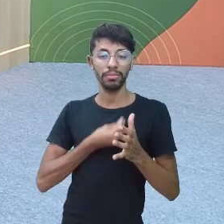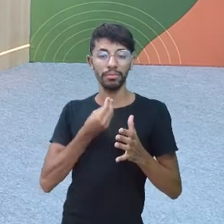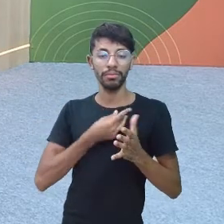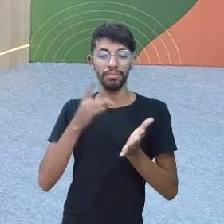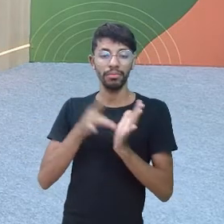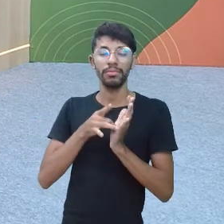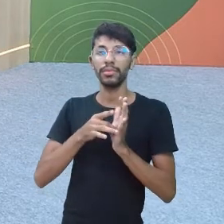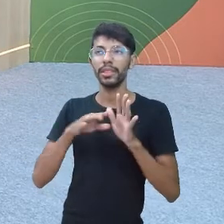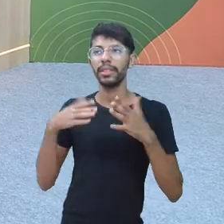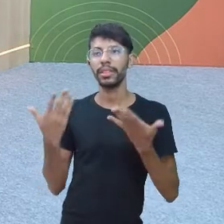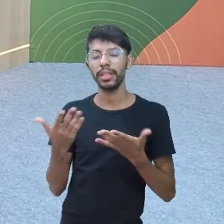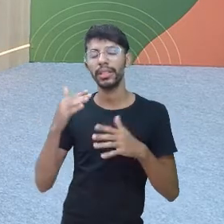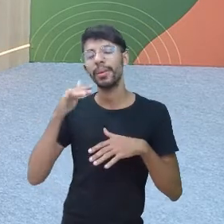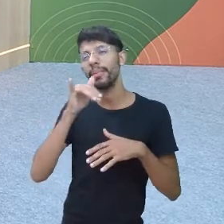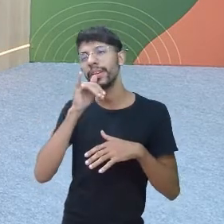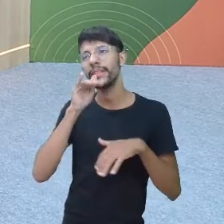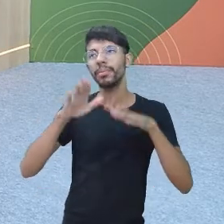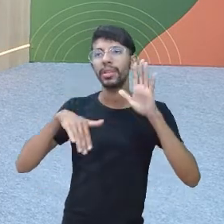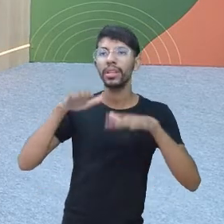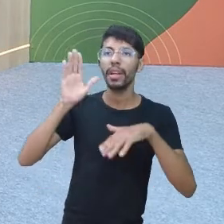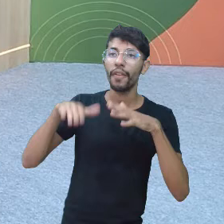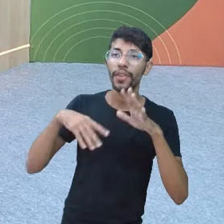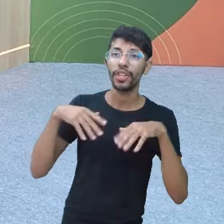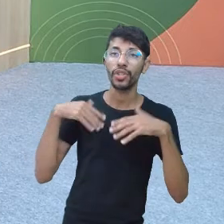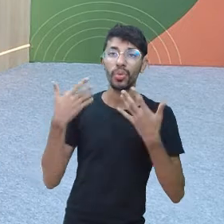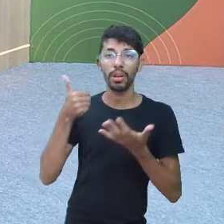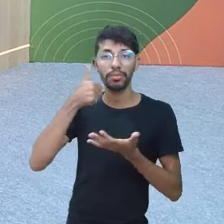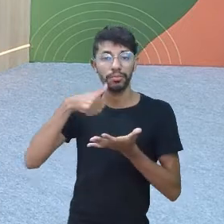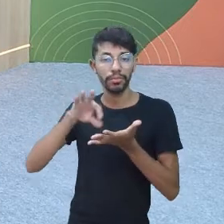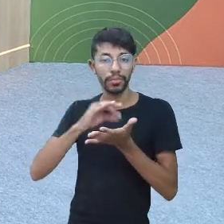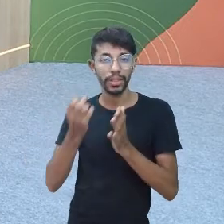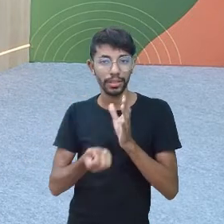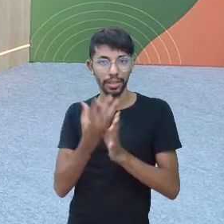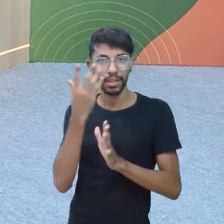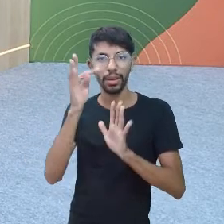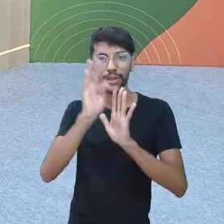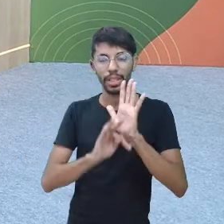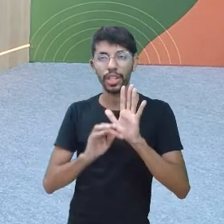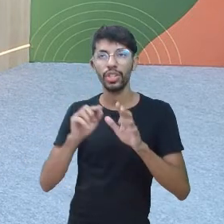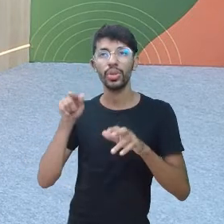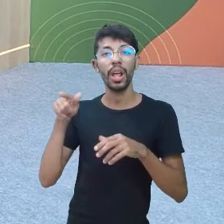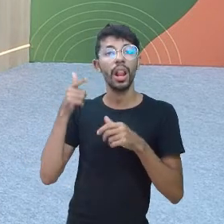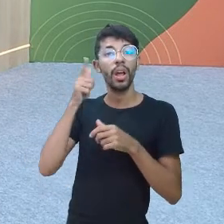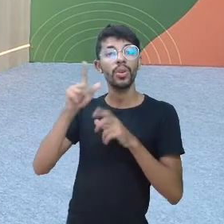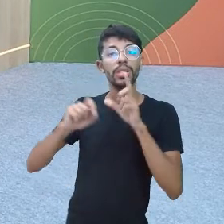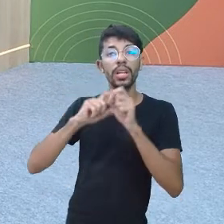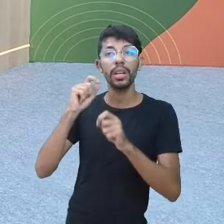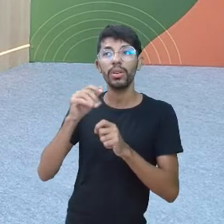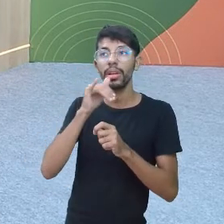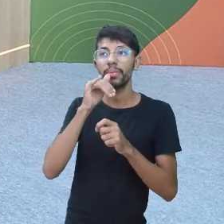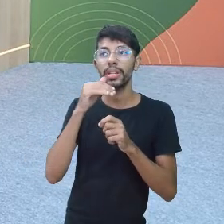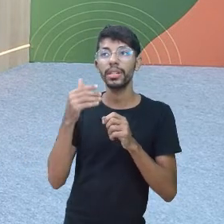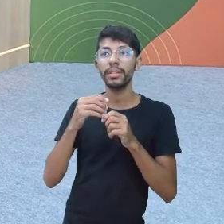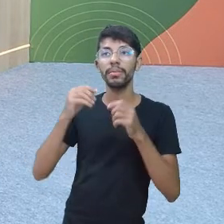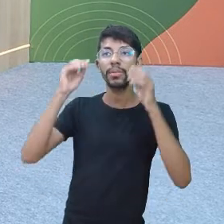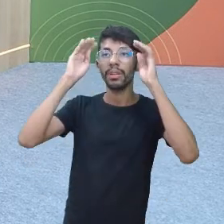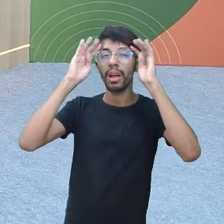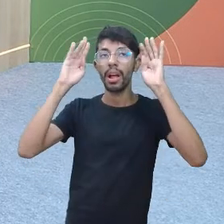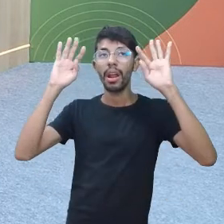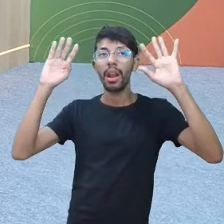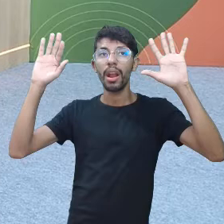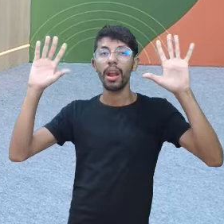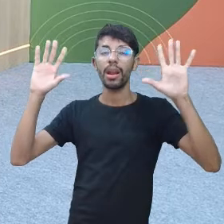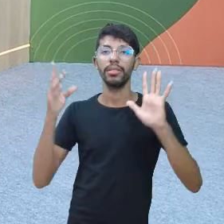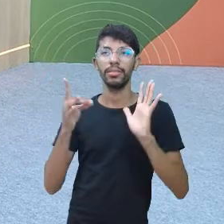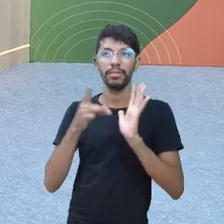os seus textos, as suas novelas, os seus romances, ela consiga se abstrair completamente da realidade. E isso a coloca